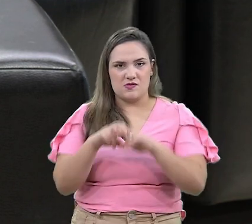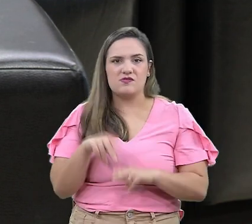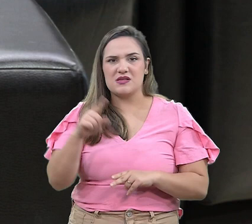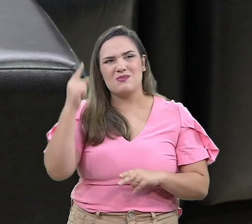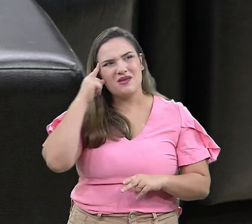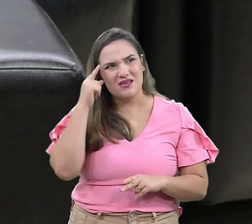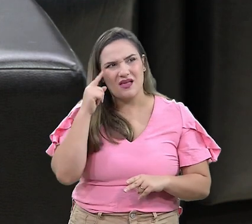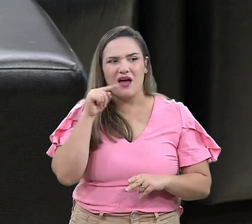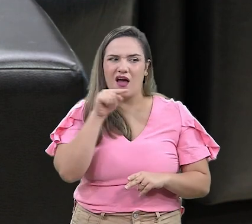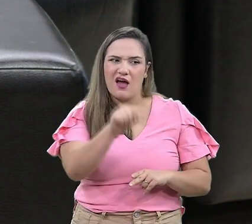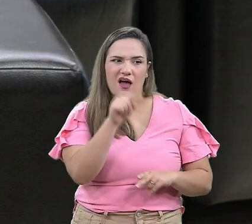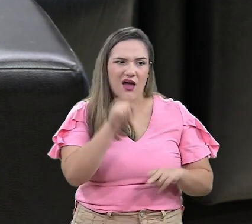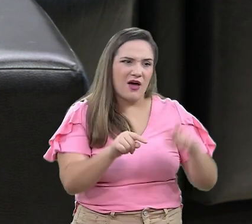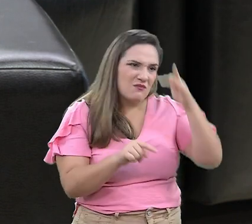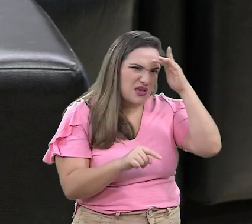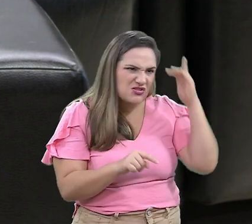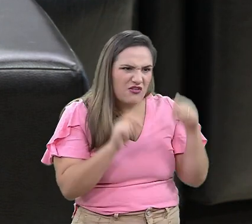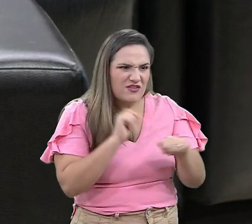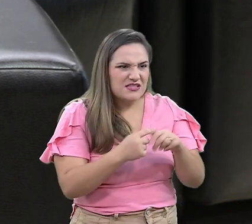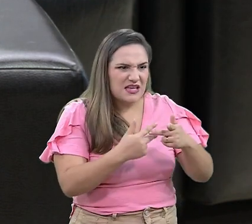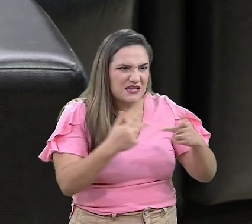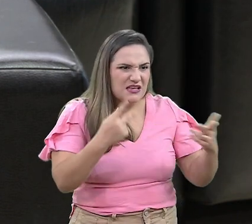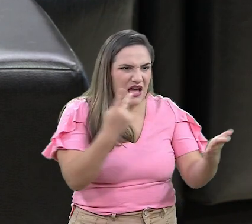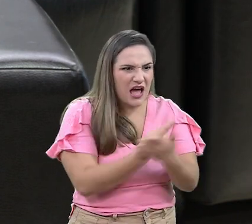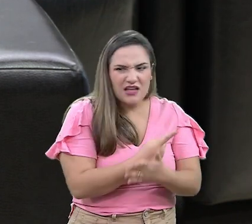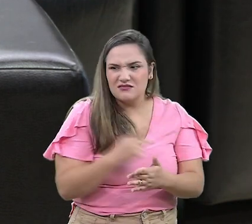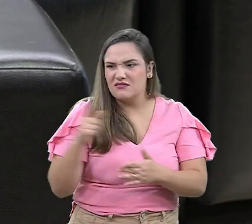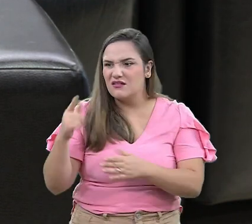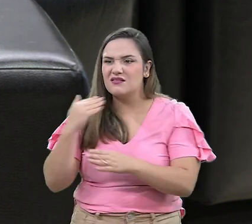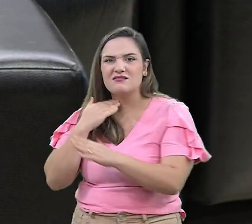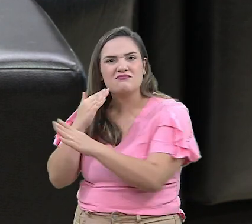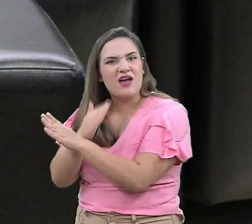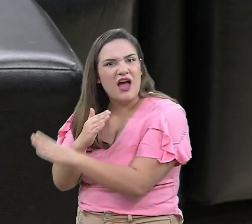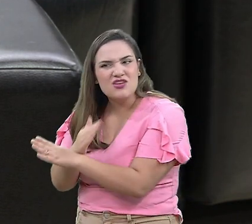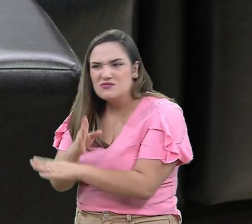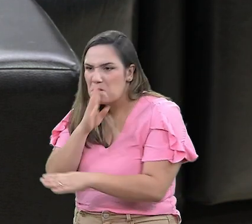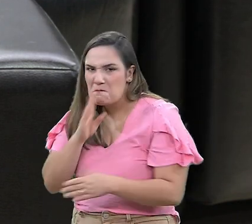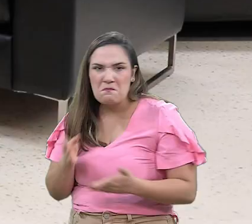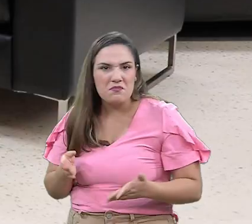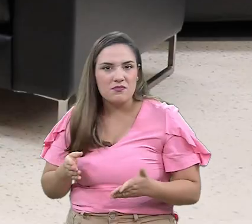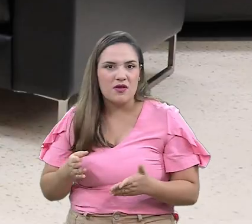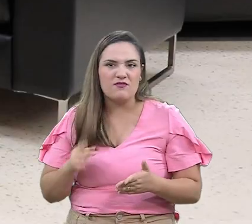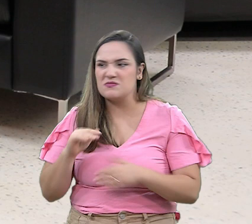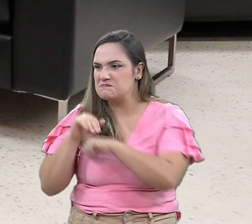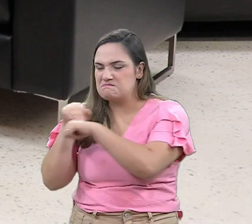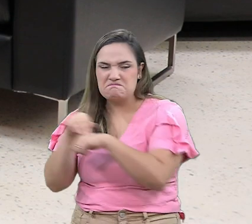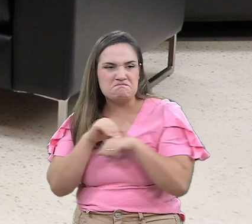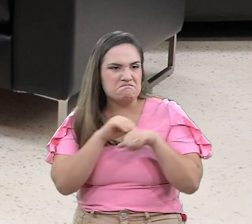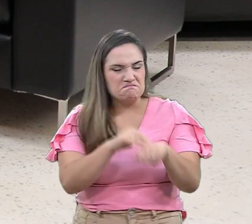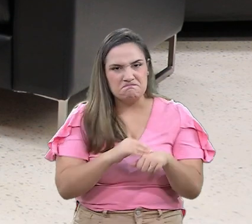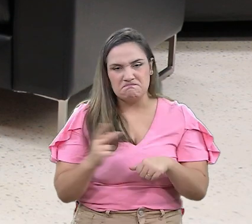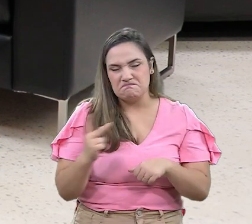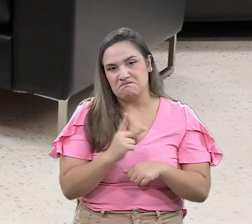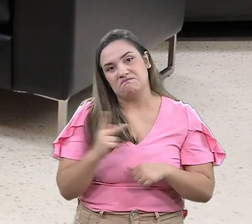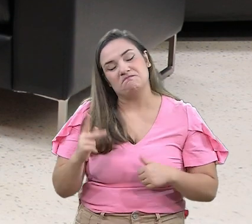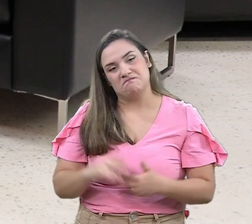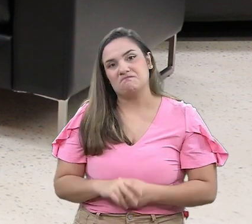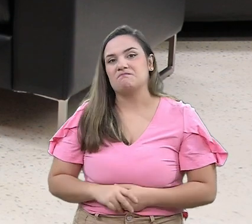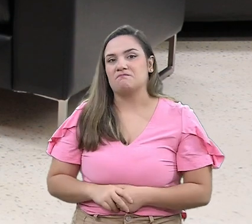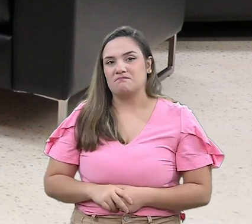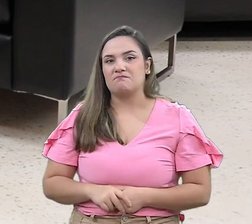liga essa questão da prática, dessa conduta, à instituição, muito mais do que a pessoa que fez, né? Então,